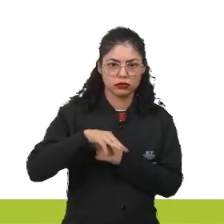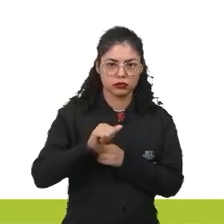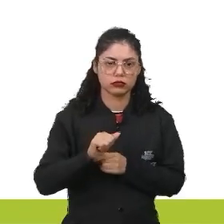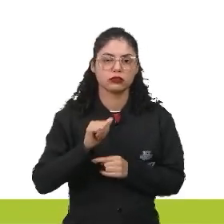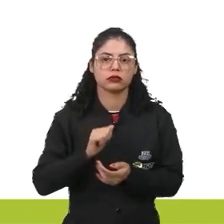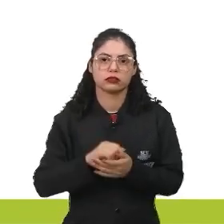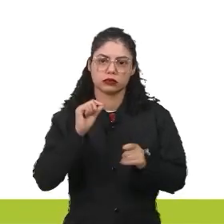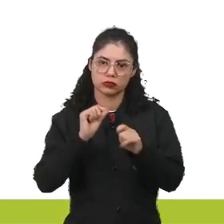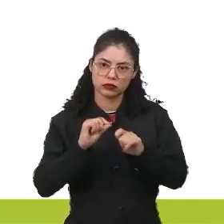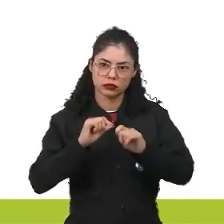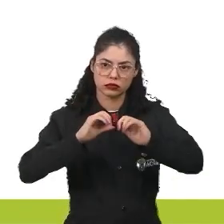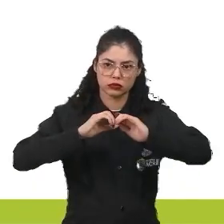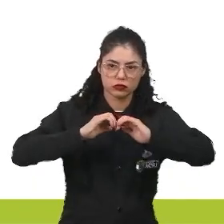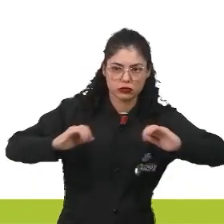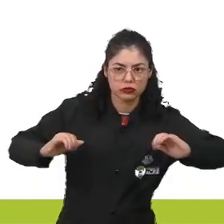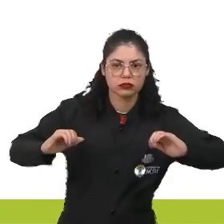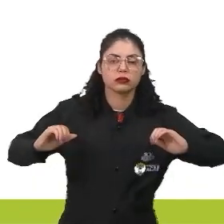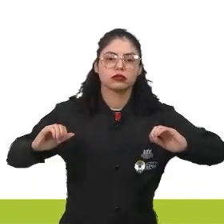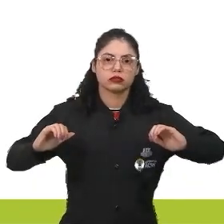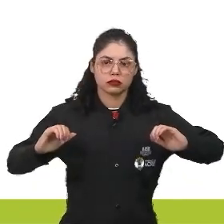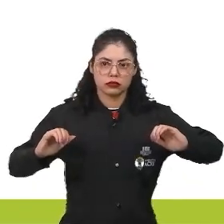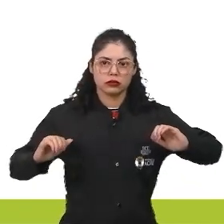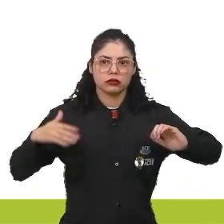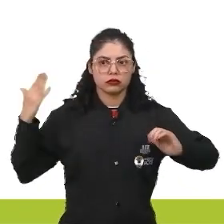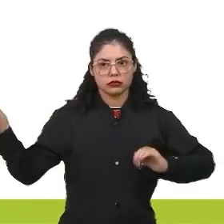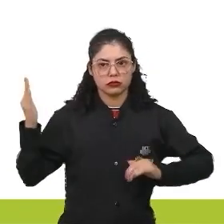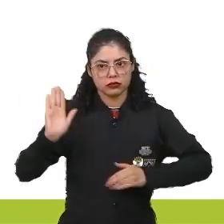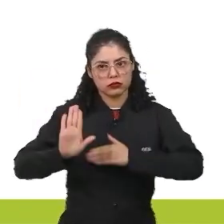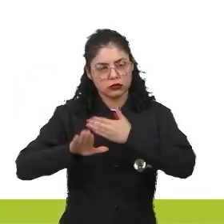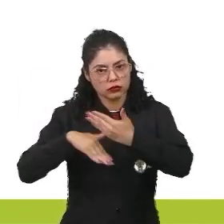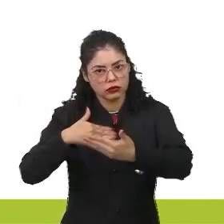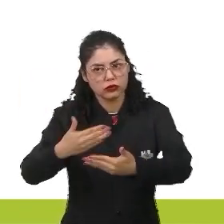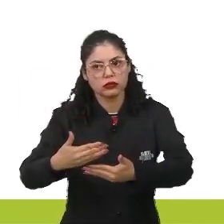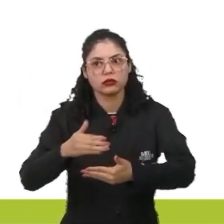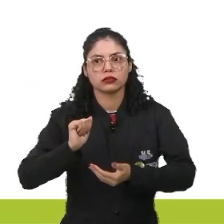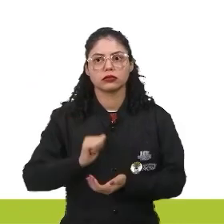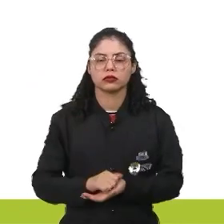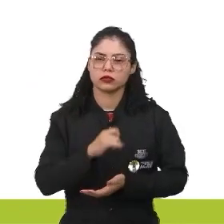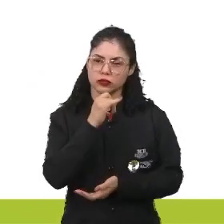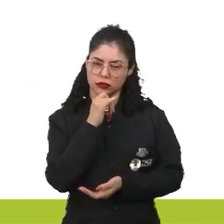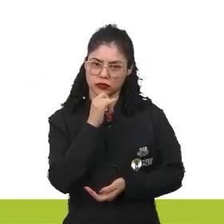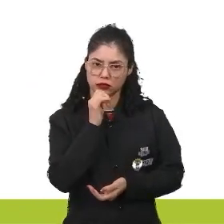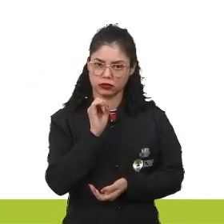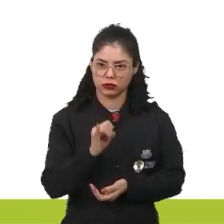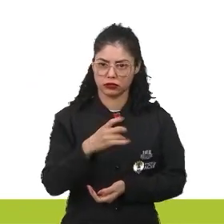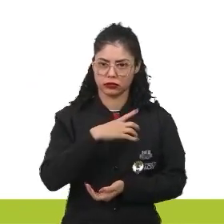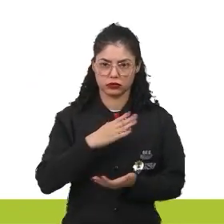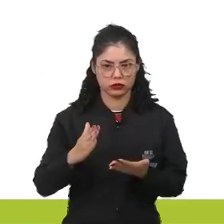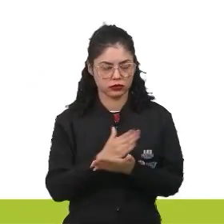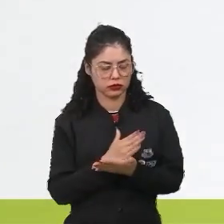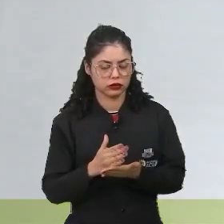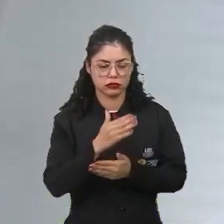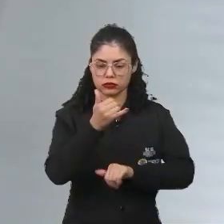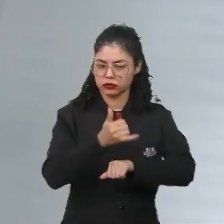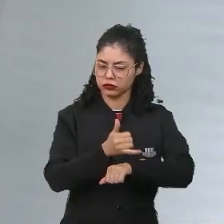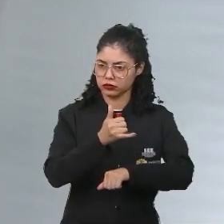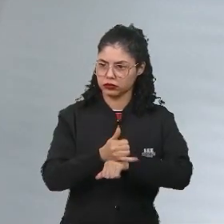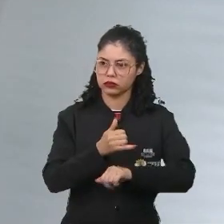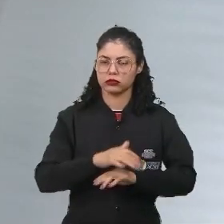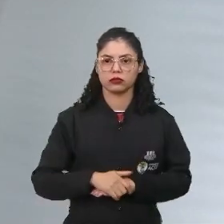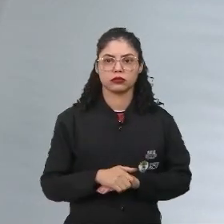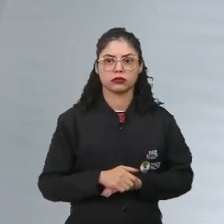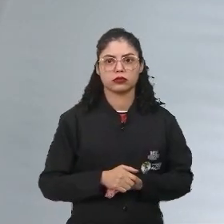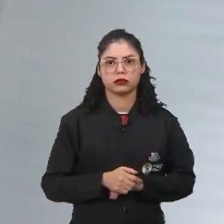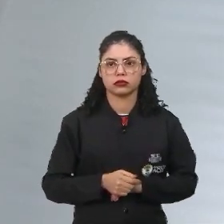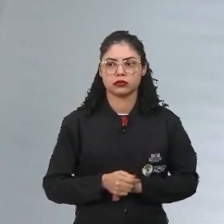conseguir fazer a separação nesse processo, por exemplo, se existir alguns tipos de metais, né? Que vão